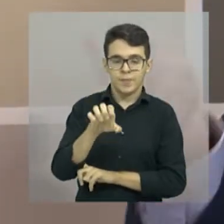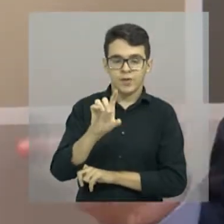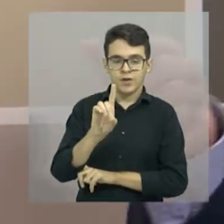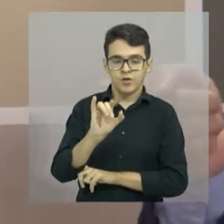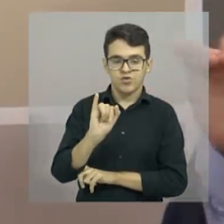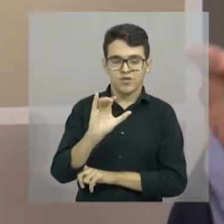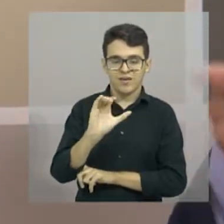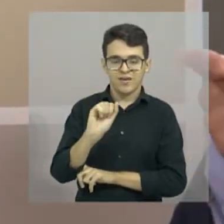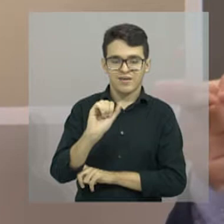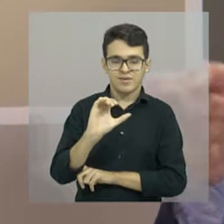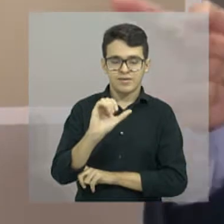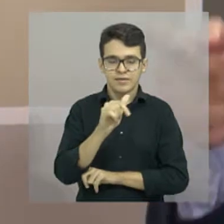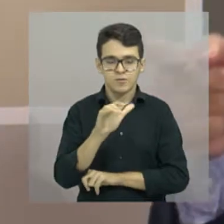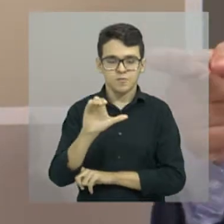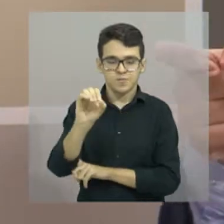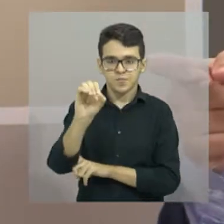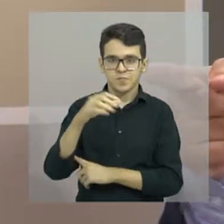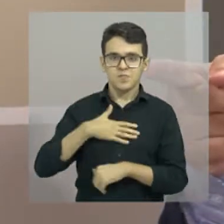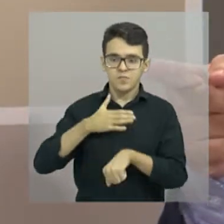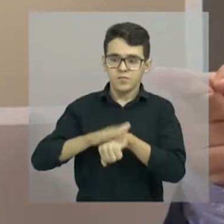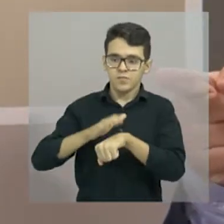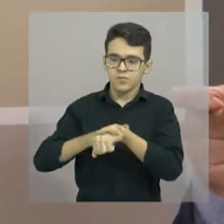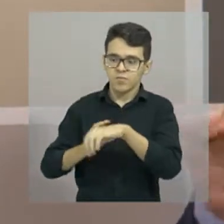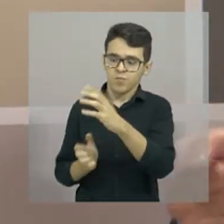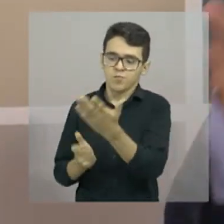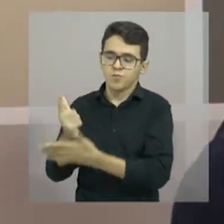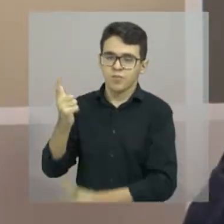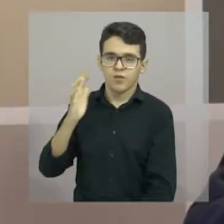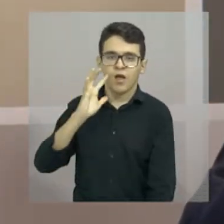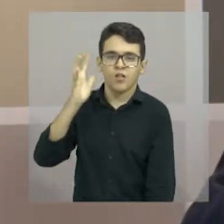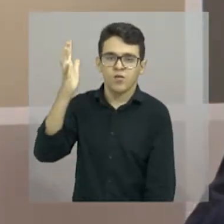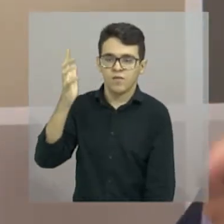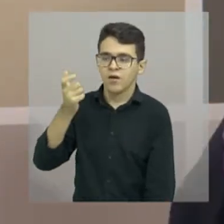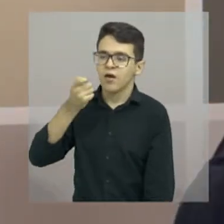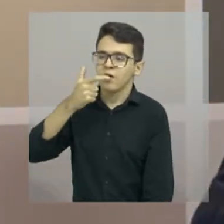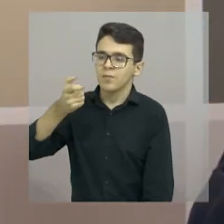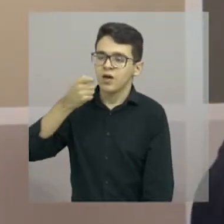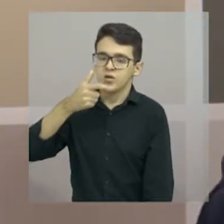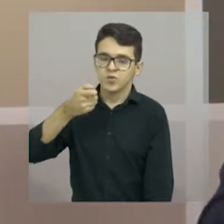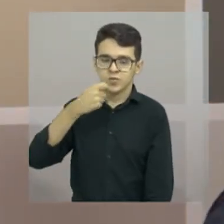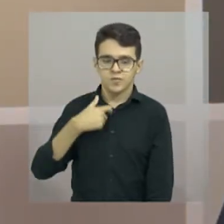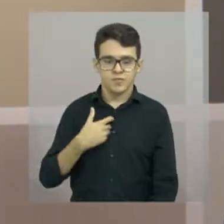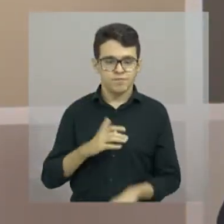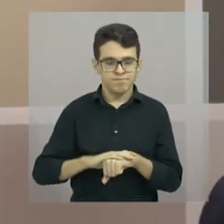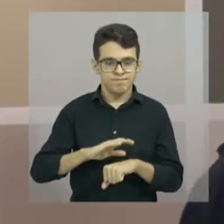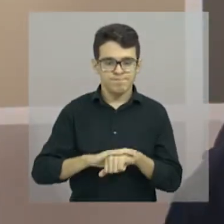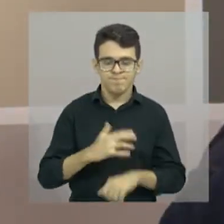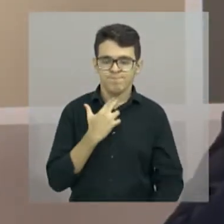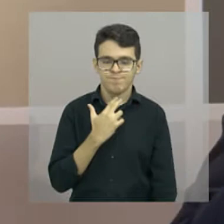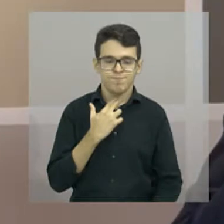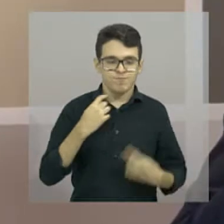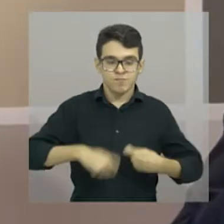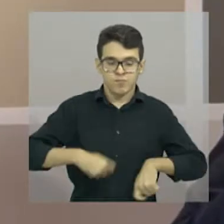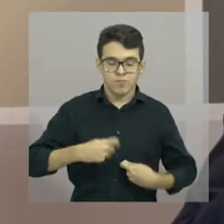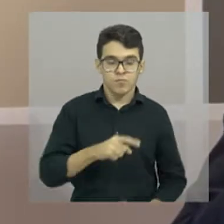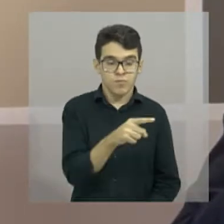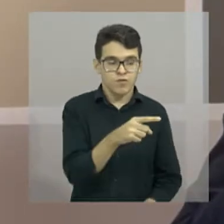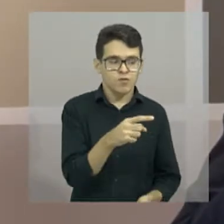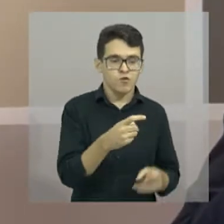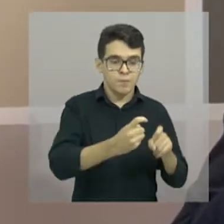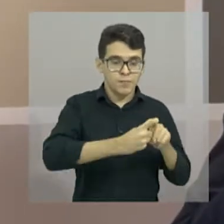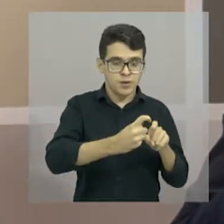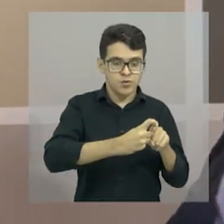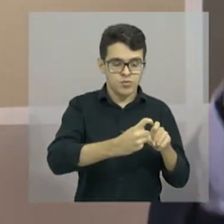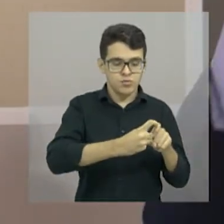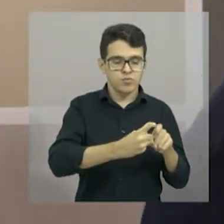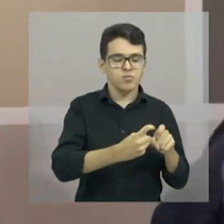caso. Um medicamento para uma doença não pode estar atrapalhando a recuperação na outra e o fisioterapeuta lá atendendo,